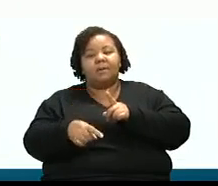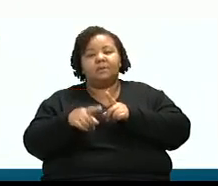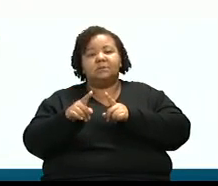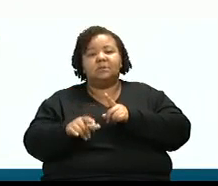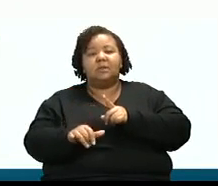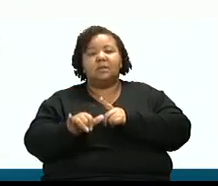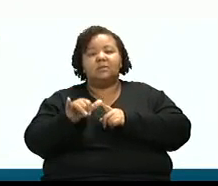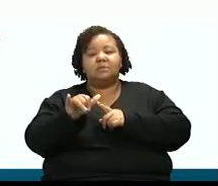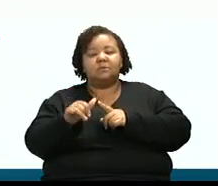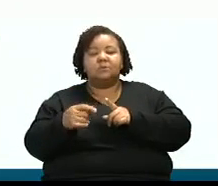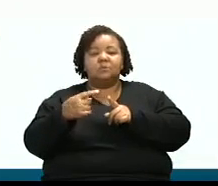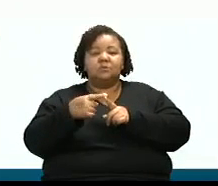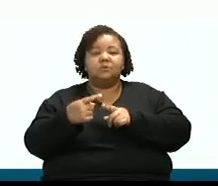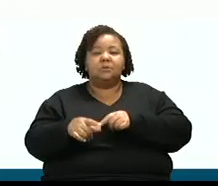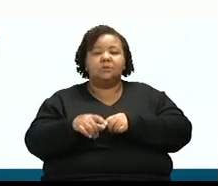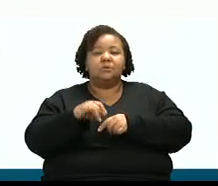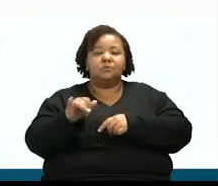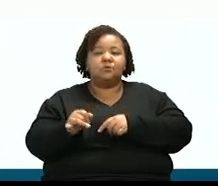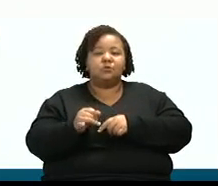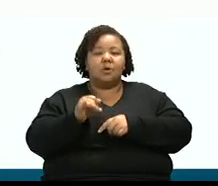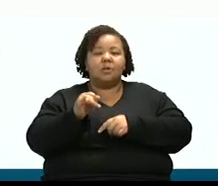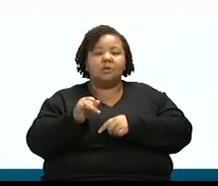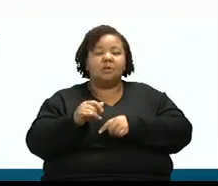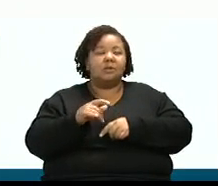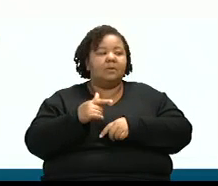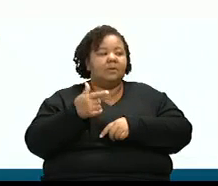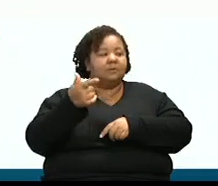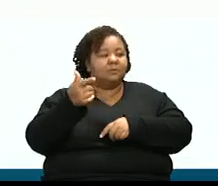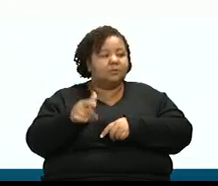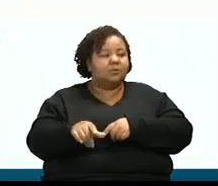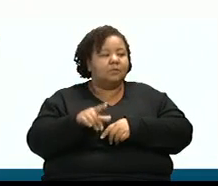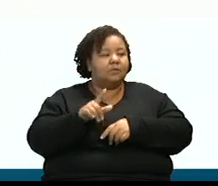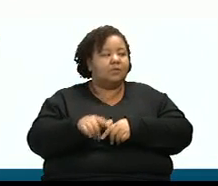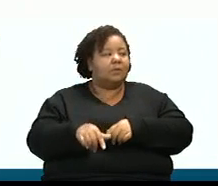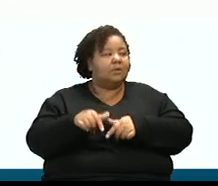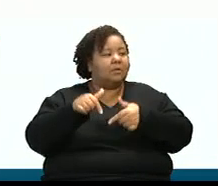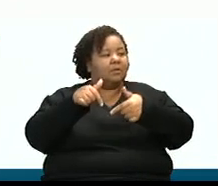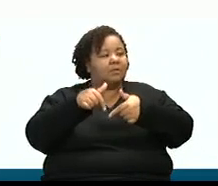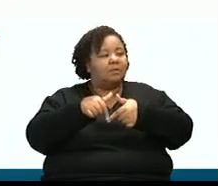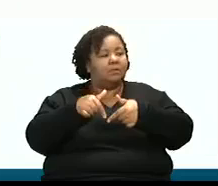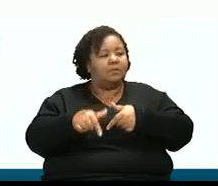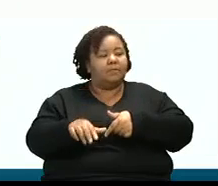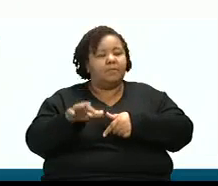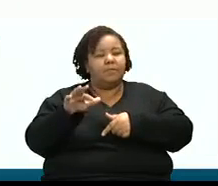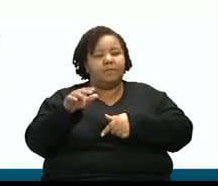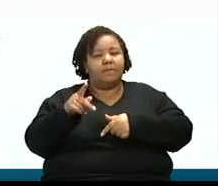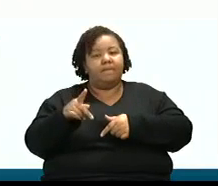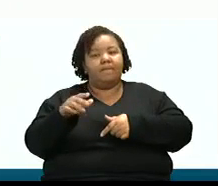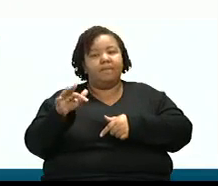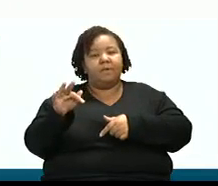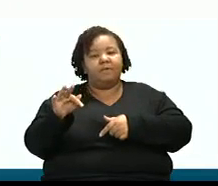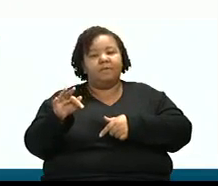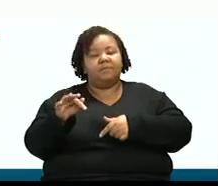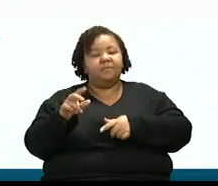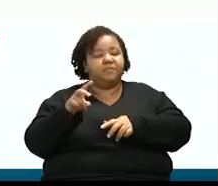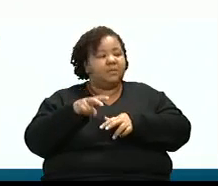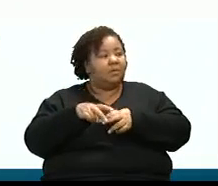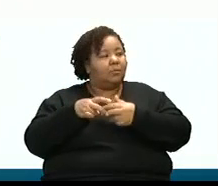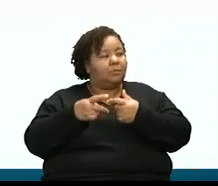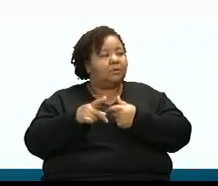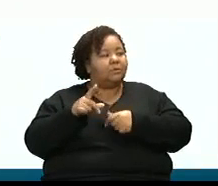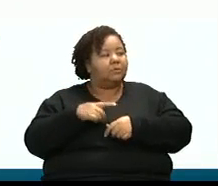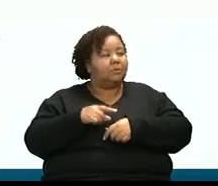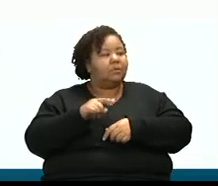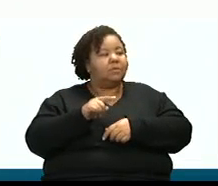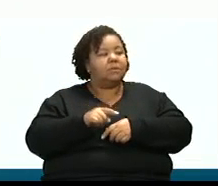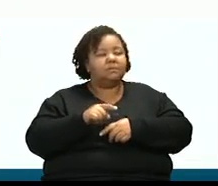relação a y, multiplico por j, eu vou obter novamente o campo vetorial f. Por isso que eu